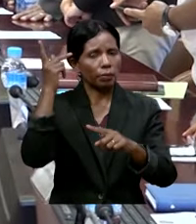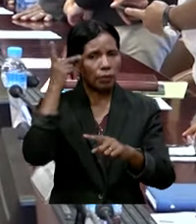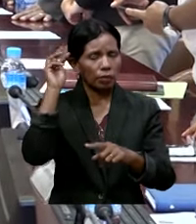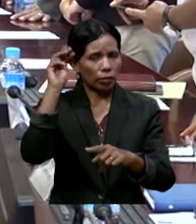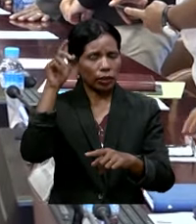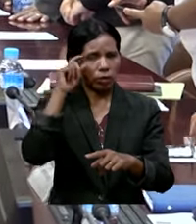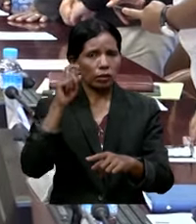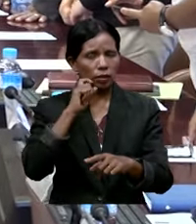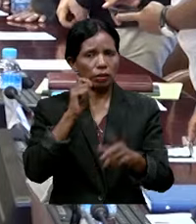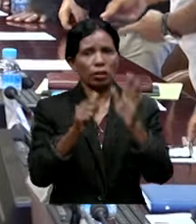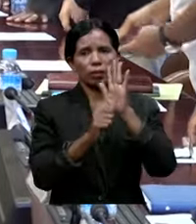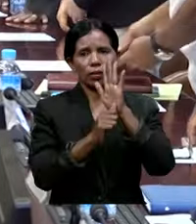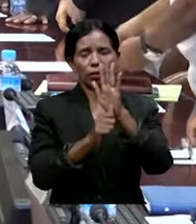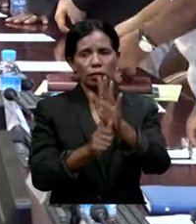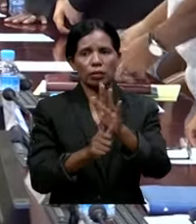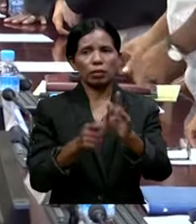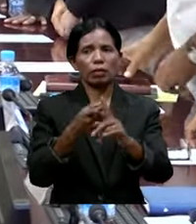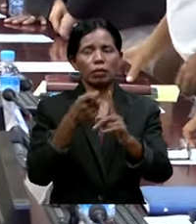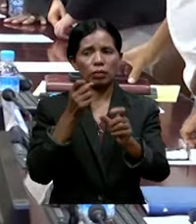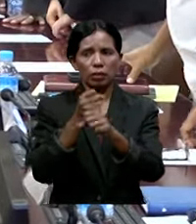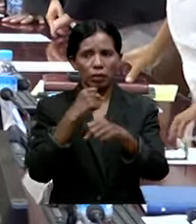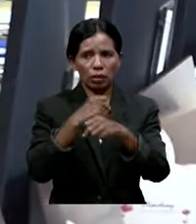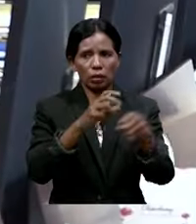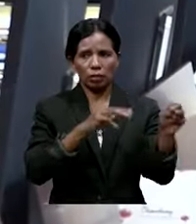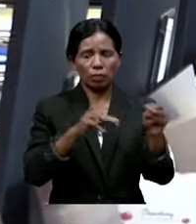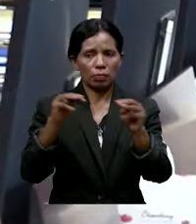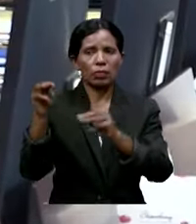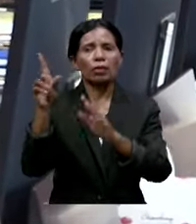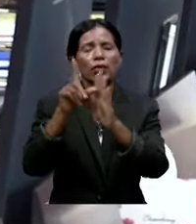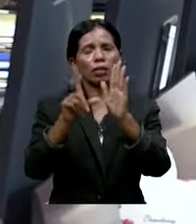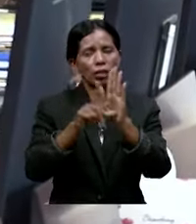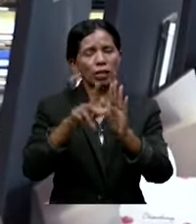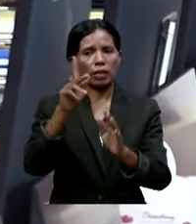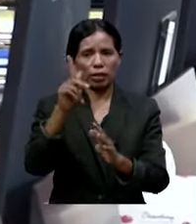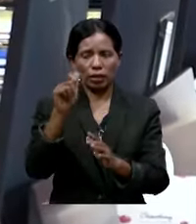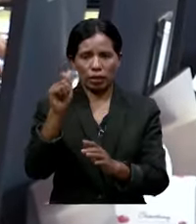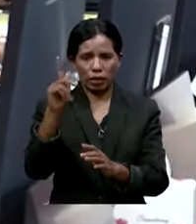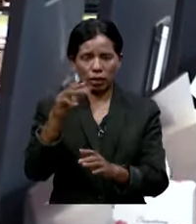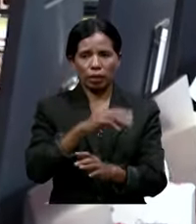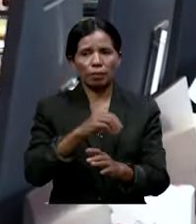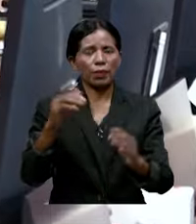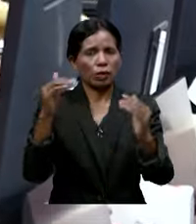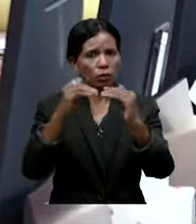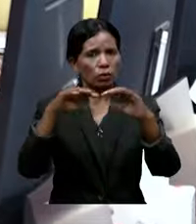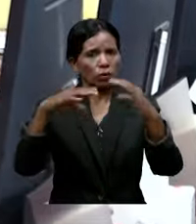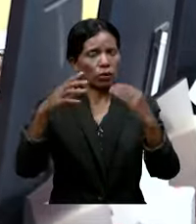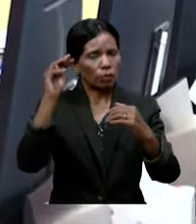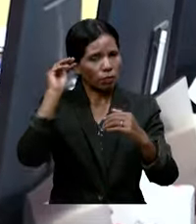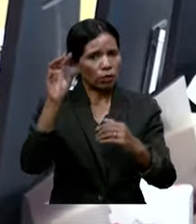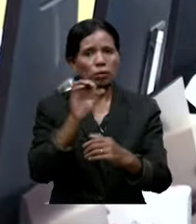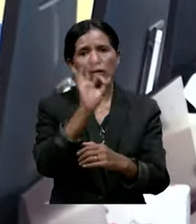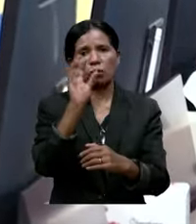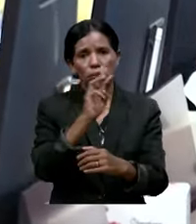Guzmão a tua apresenta iniciativa de halo alteração ba lei CAC. Também na reunião conselho ministro quarta né governo